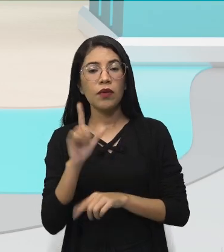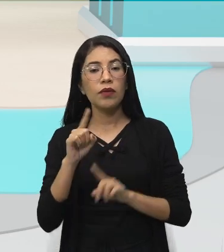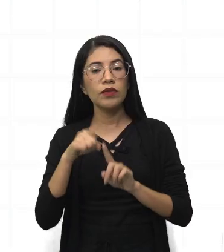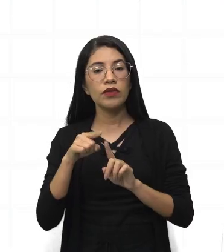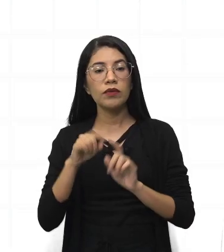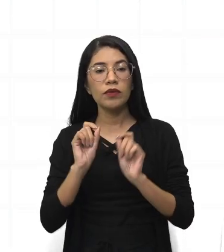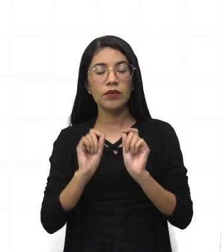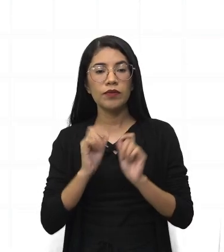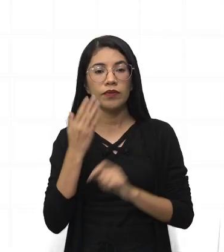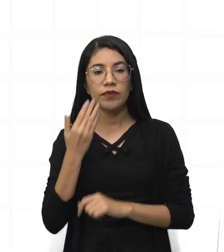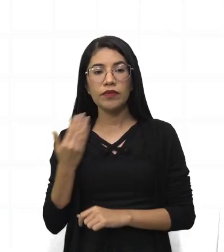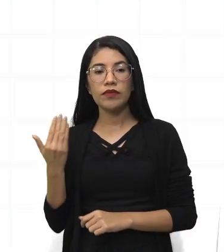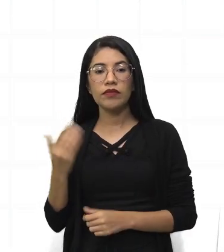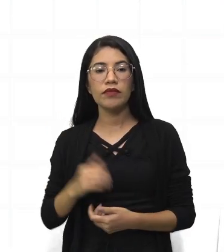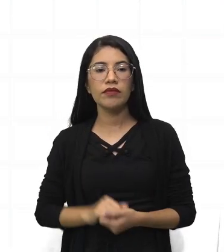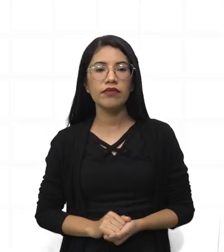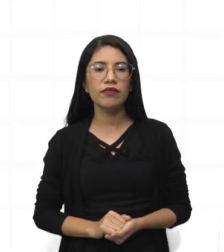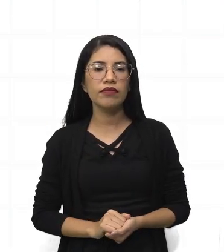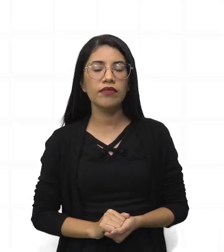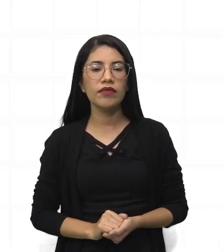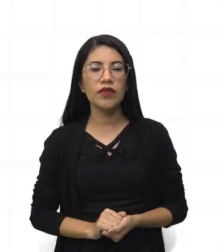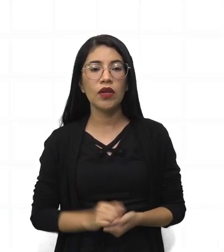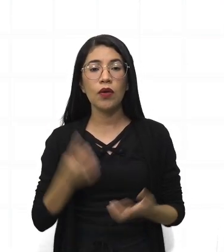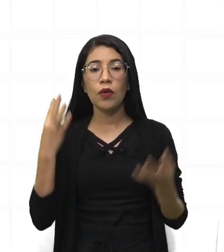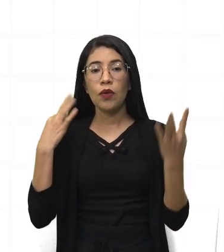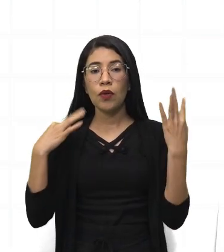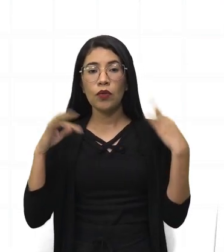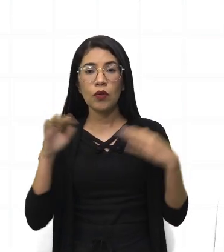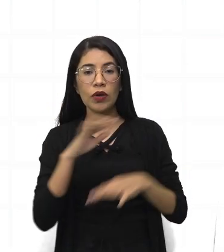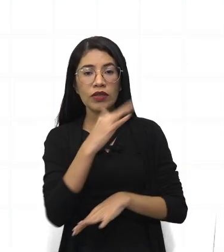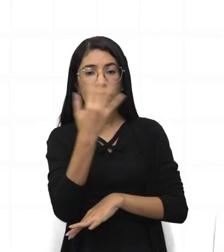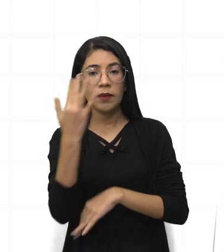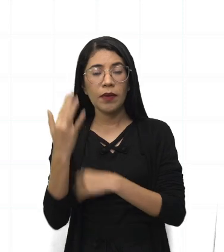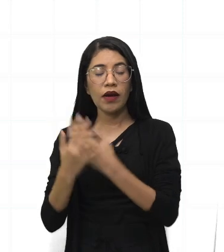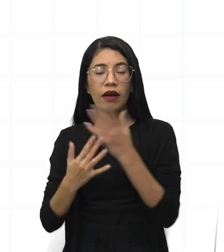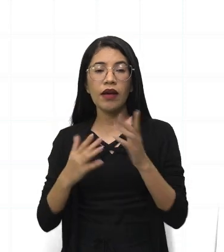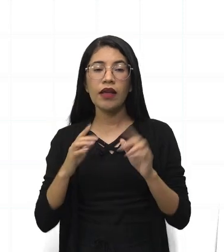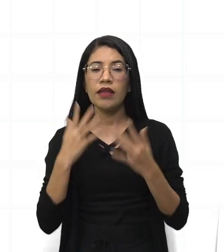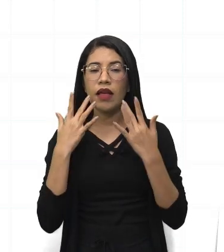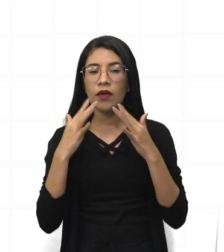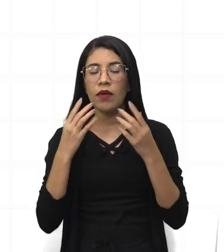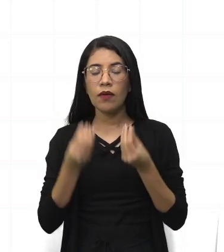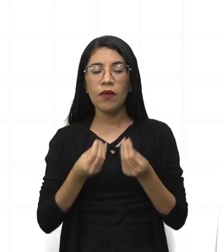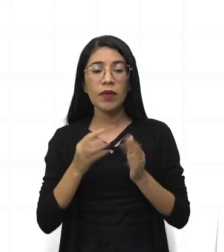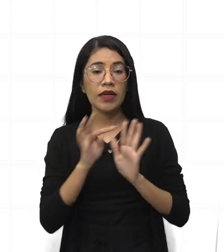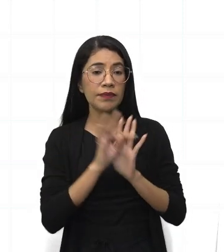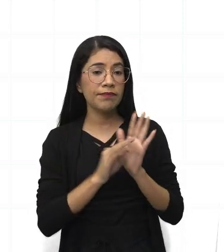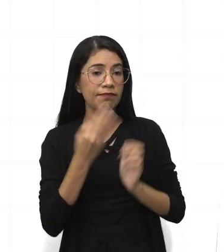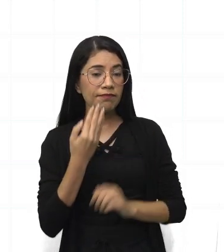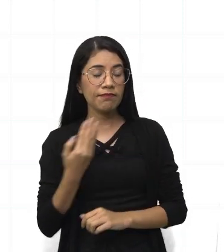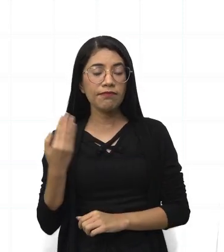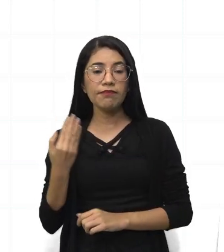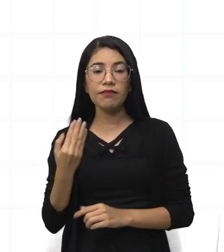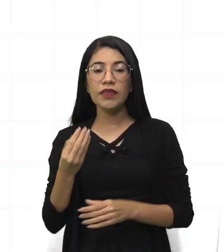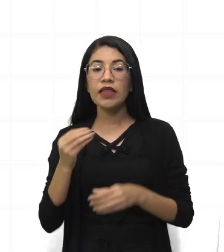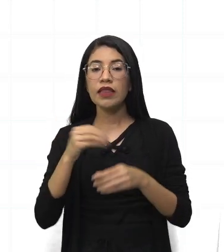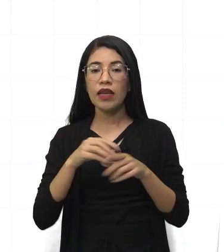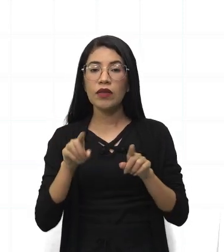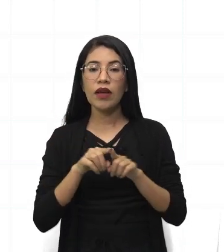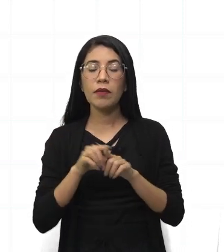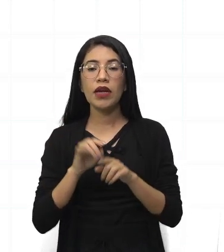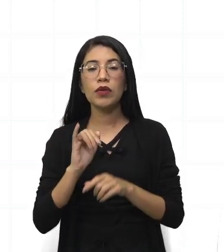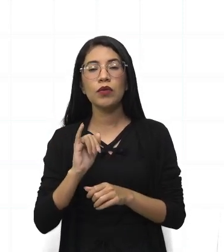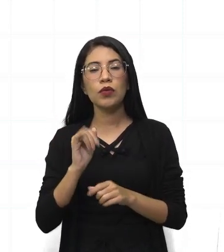vejam só. Olha só. Turista por natureza. Esse texto que eu estou apresentando para vocês, ele está dentro do